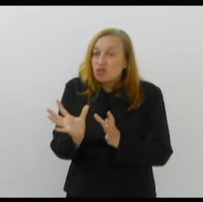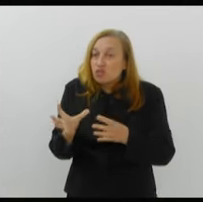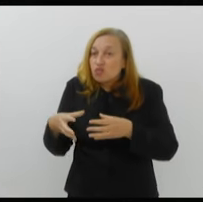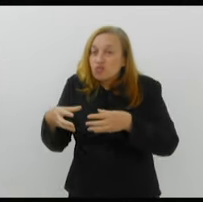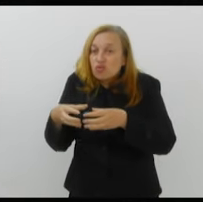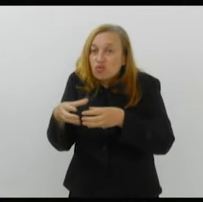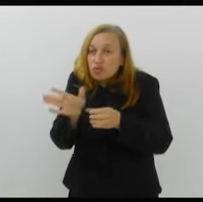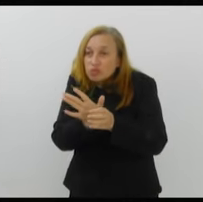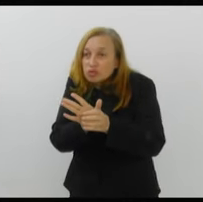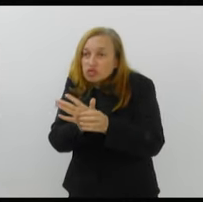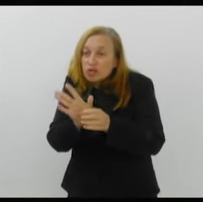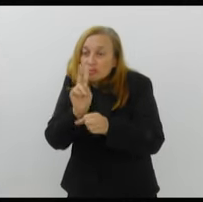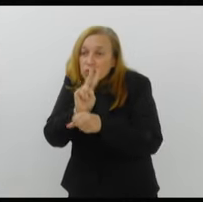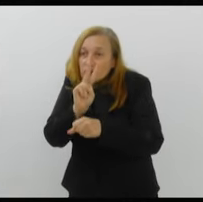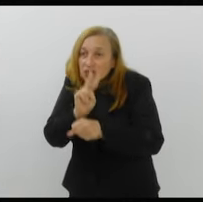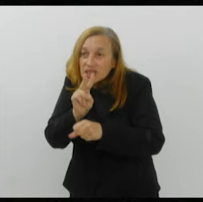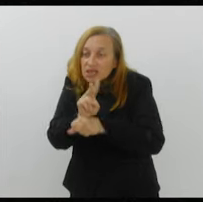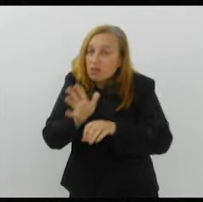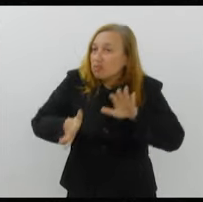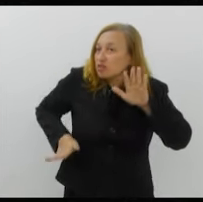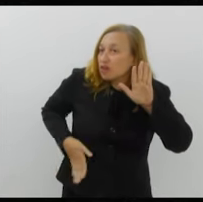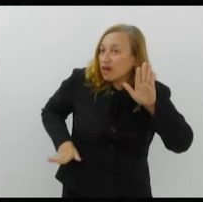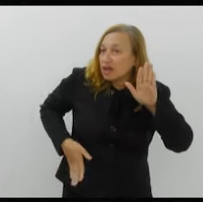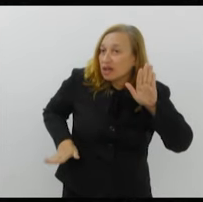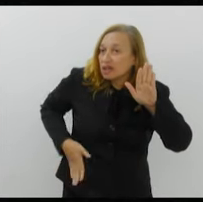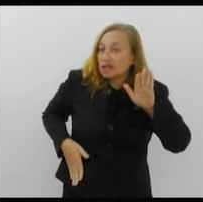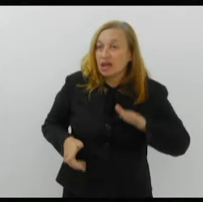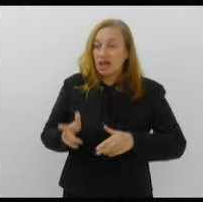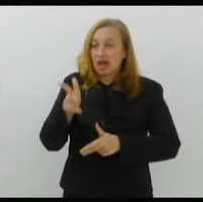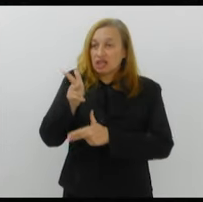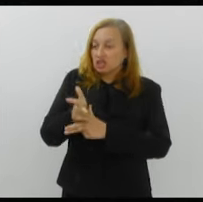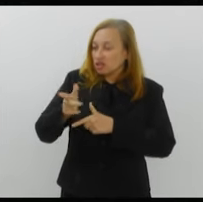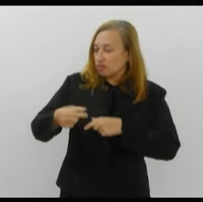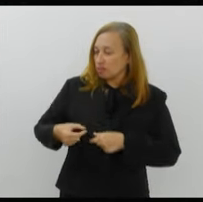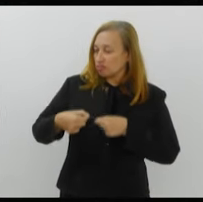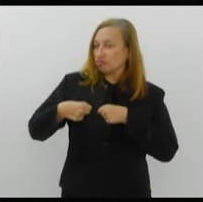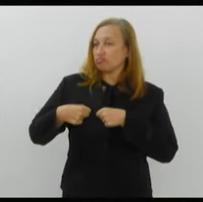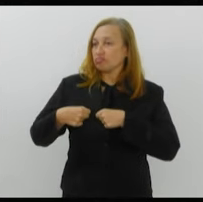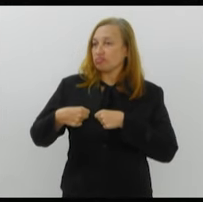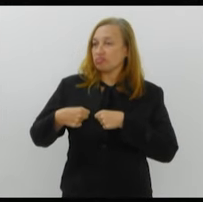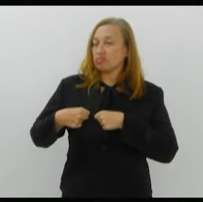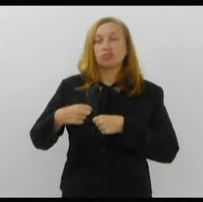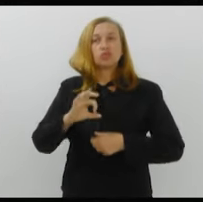realidade. Pois botaram as câmeras nos policiais.